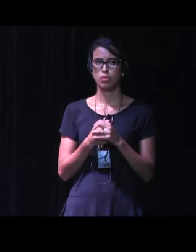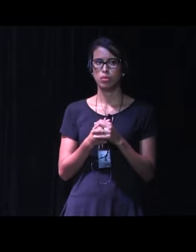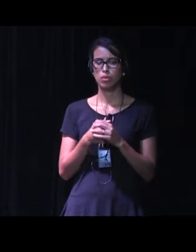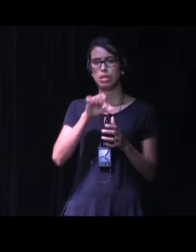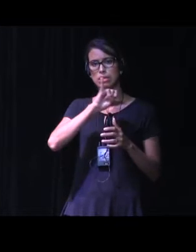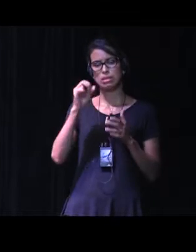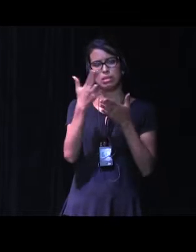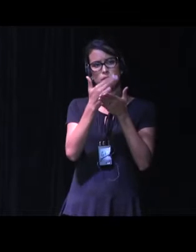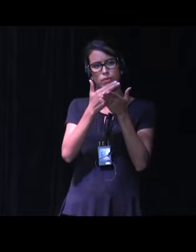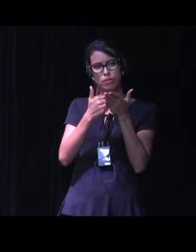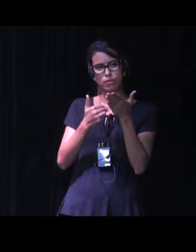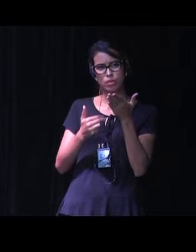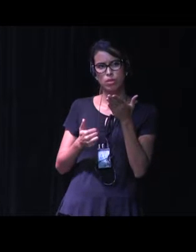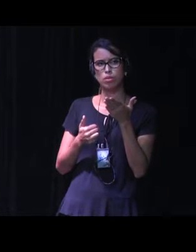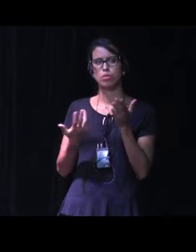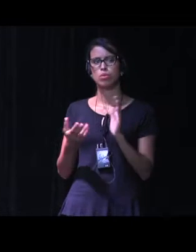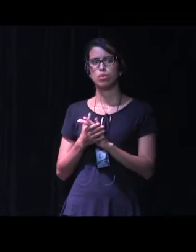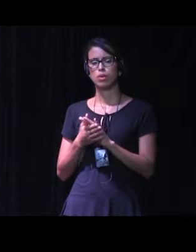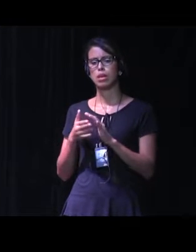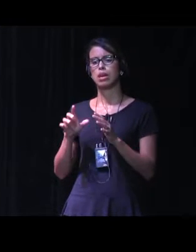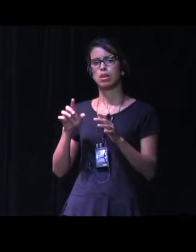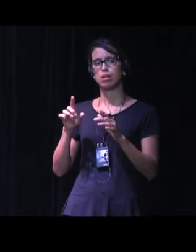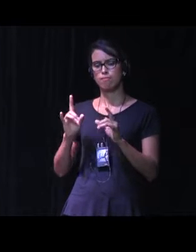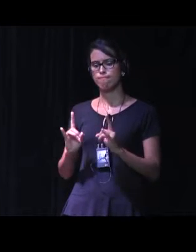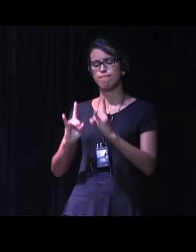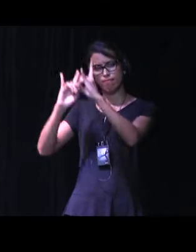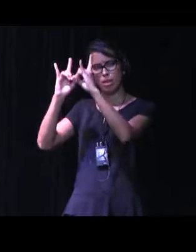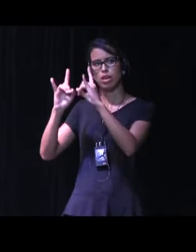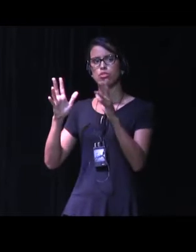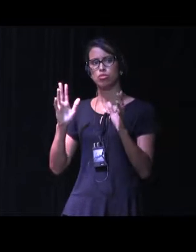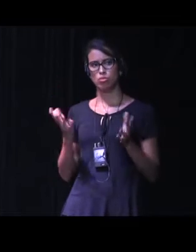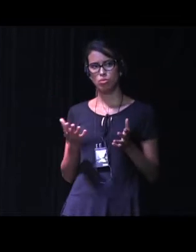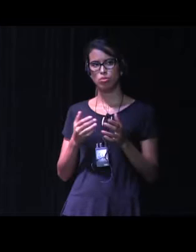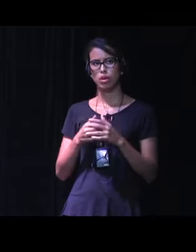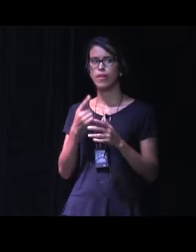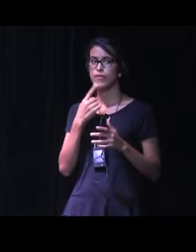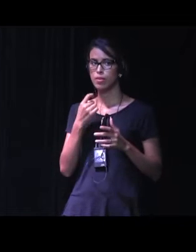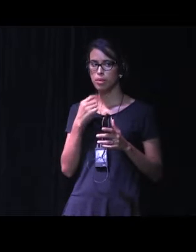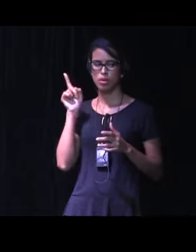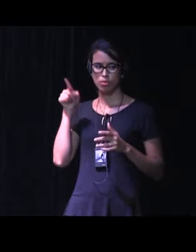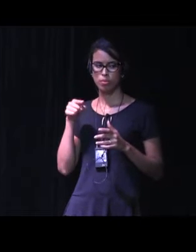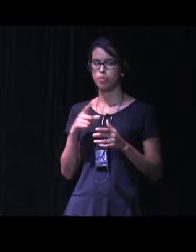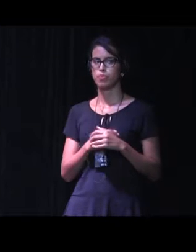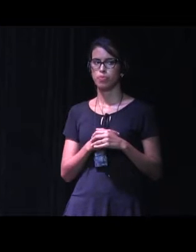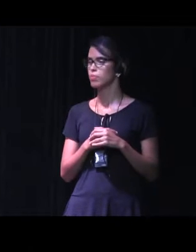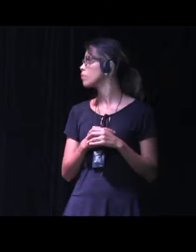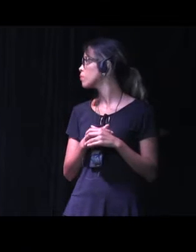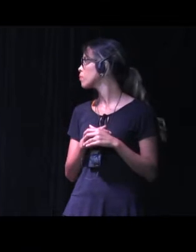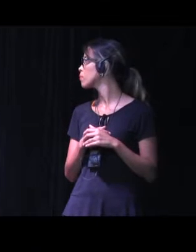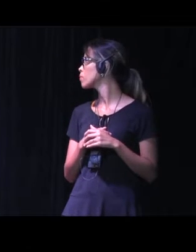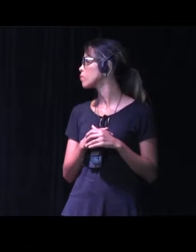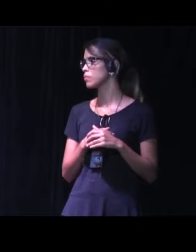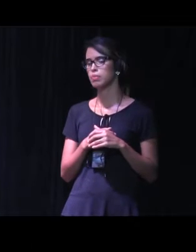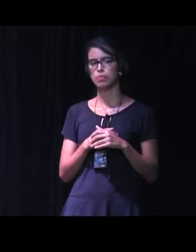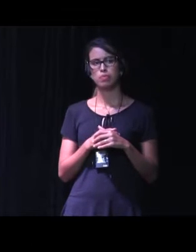E o que para mim é mais importante quando nos aproximamos num edifício público tradicional, não é o conteúdo